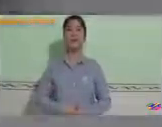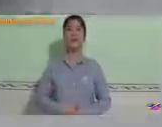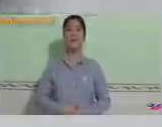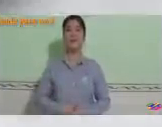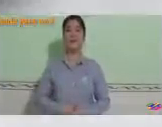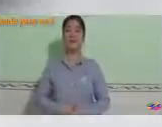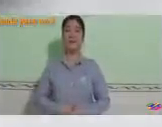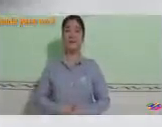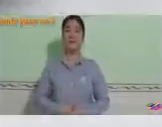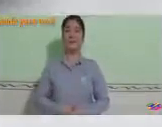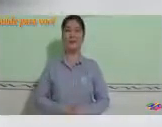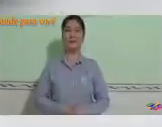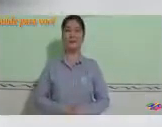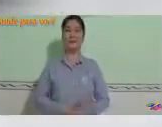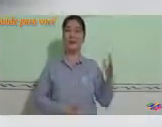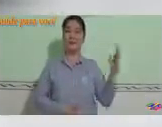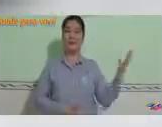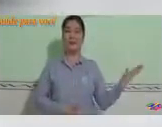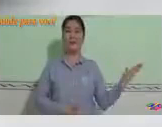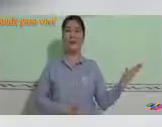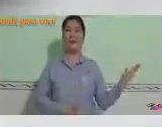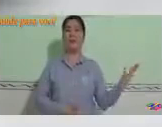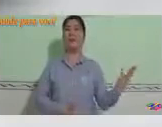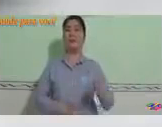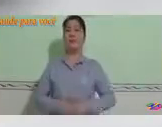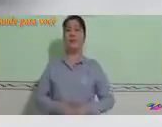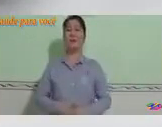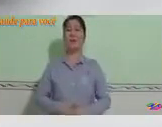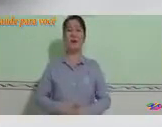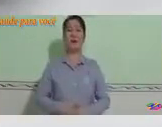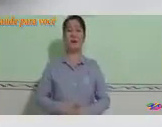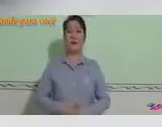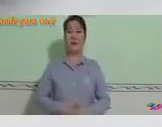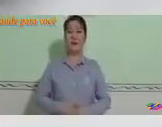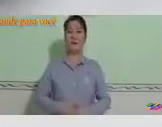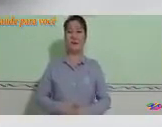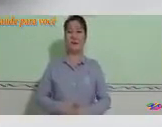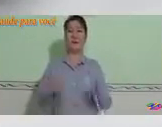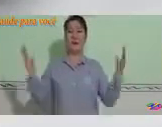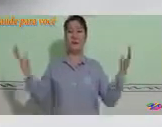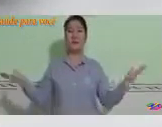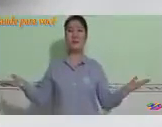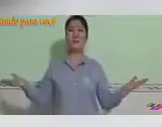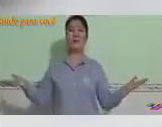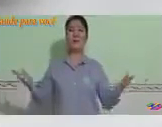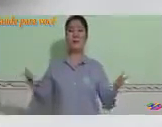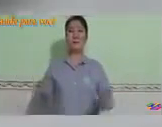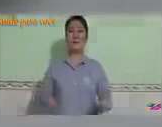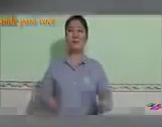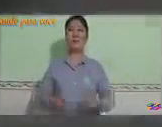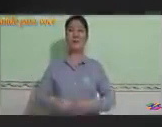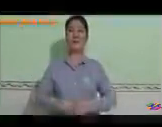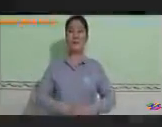NATIOEMITENNHUMSOM é normal que quando os bebês estão acordados, tentam interagir, chamando a atenção dos pais ou de seus